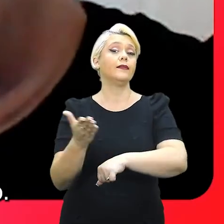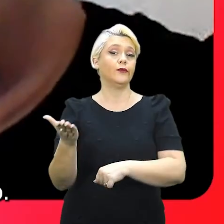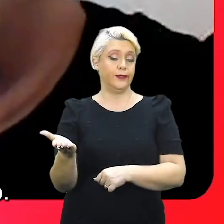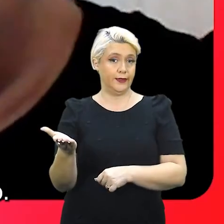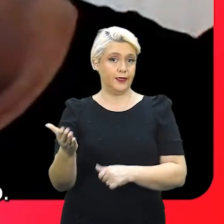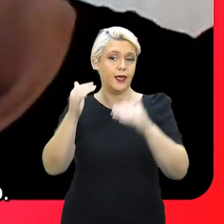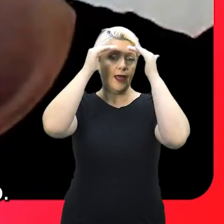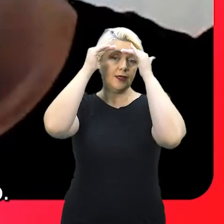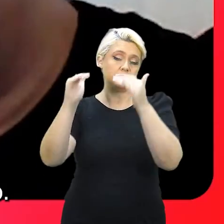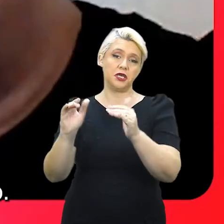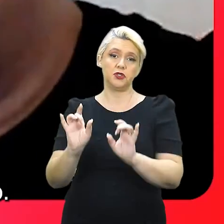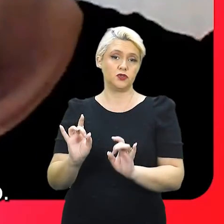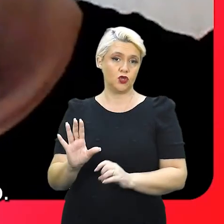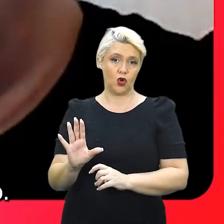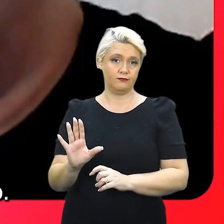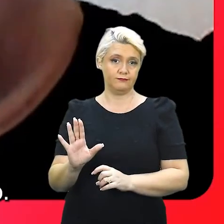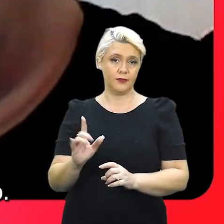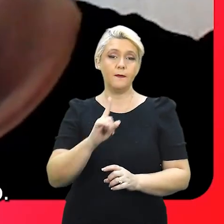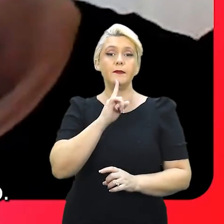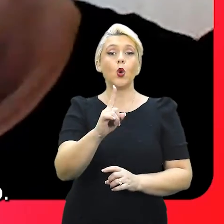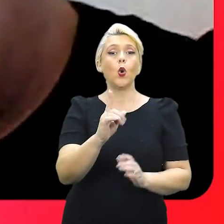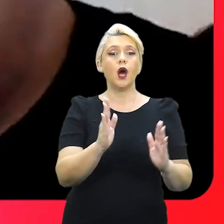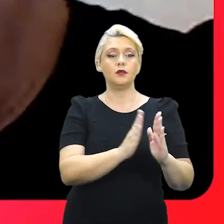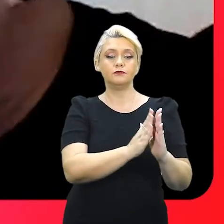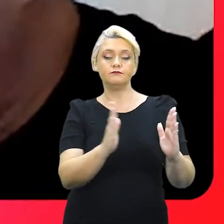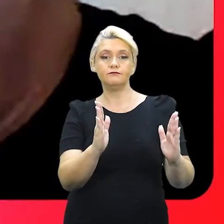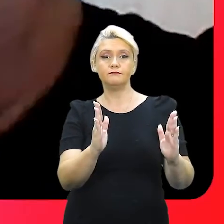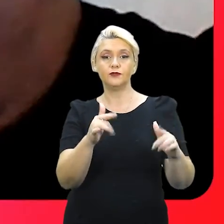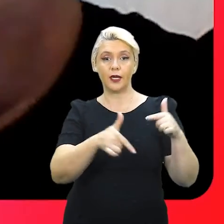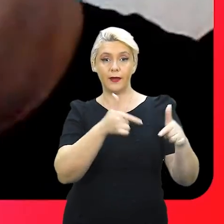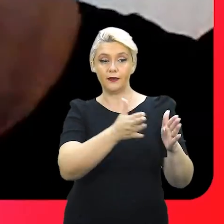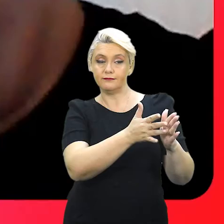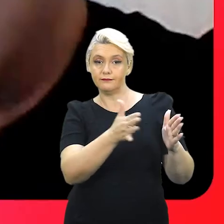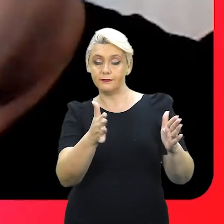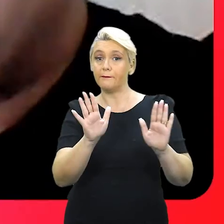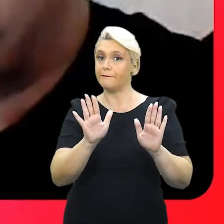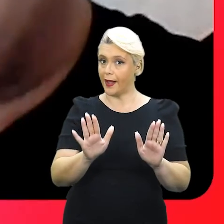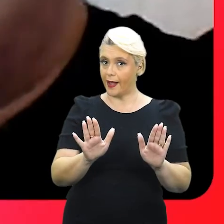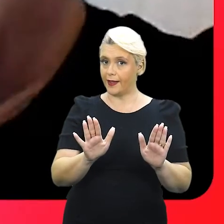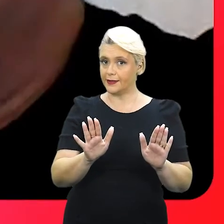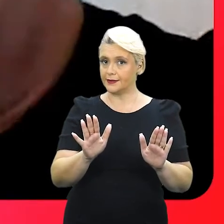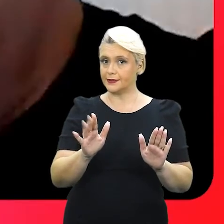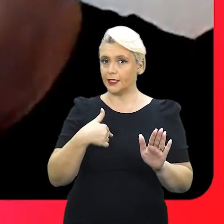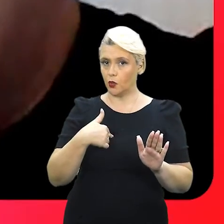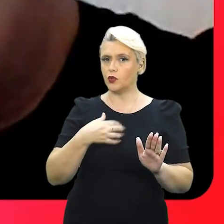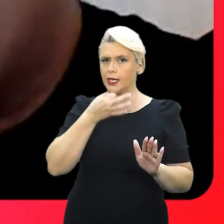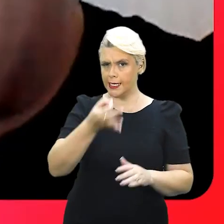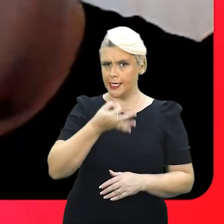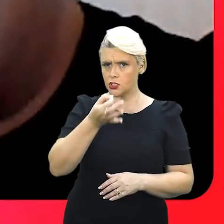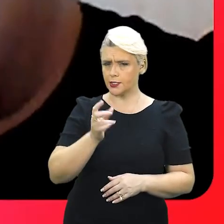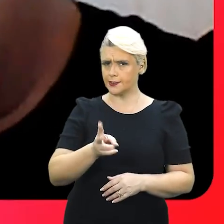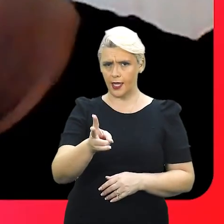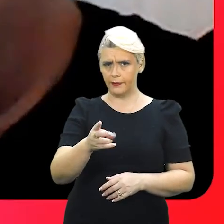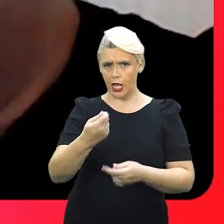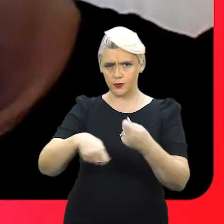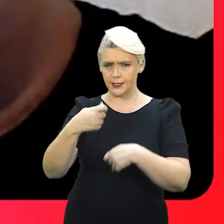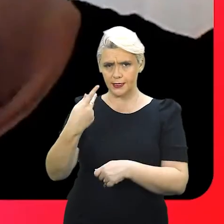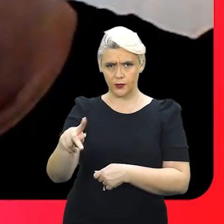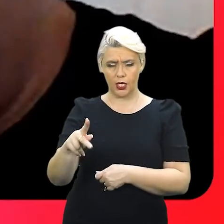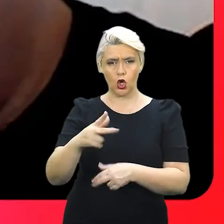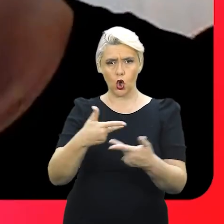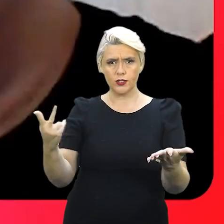ele, respeitosa no seu primeiro ano de mandato, porém, eu fazia críticas ao governo dele, as